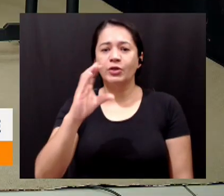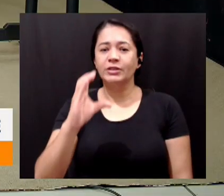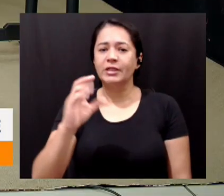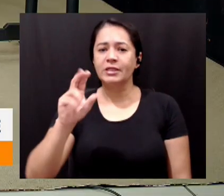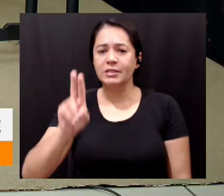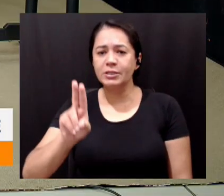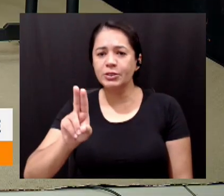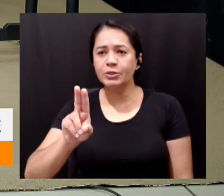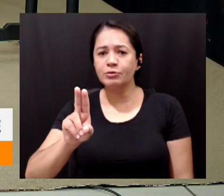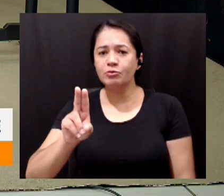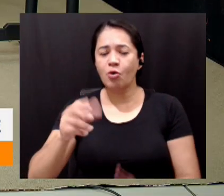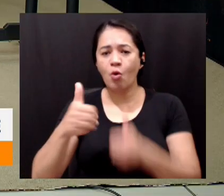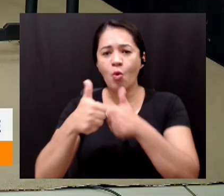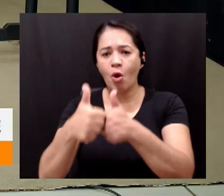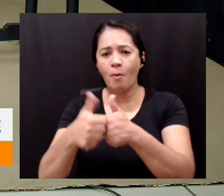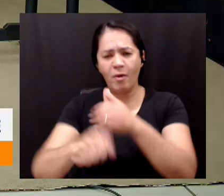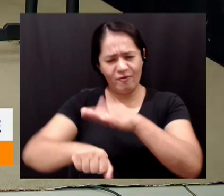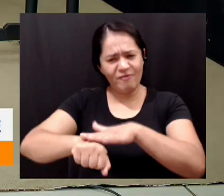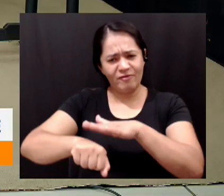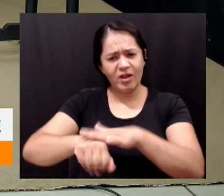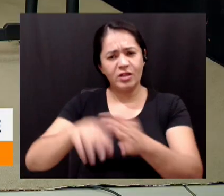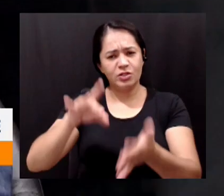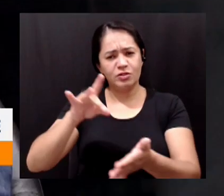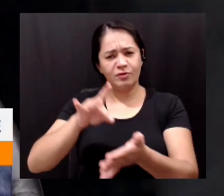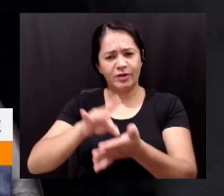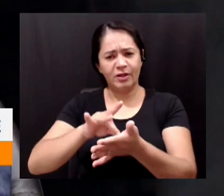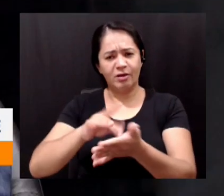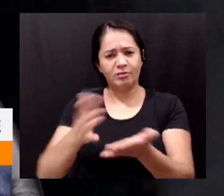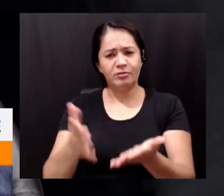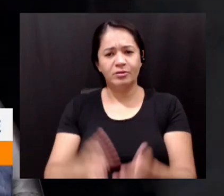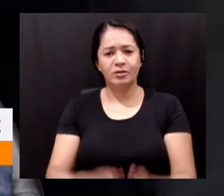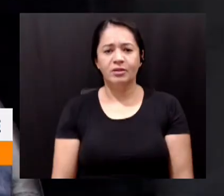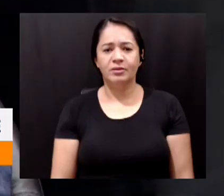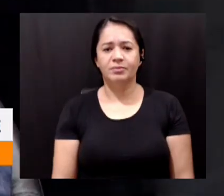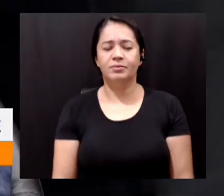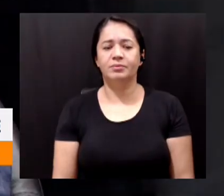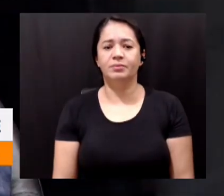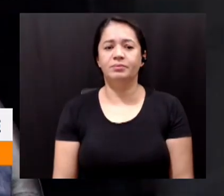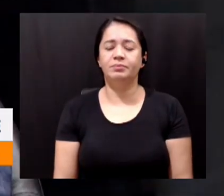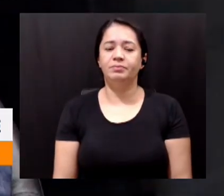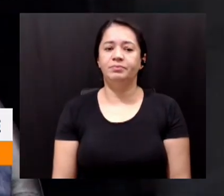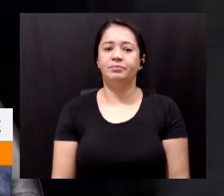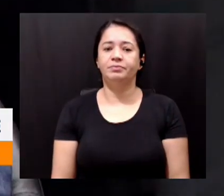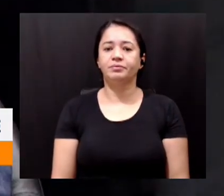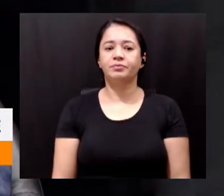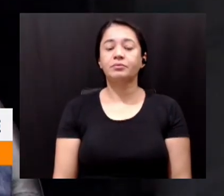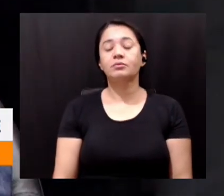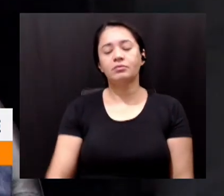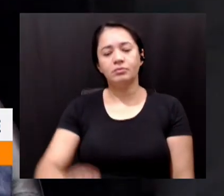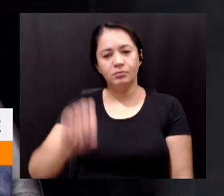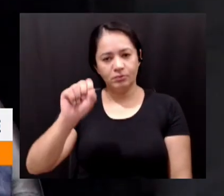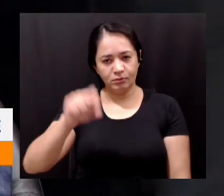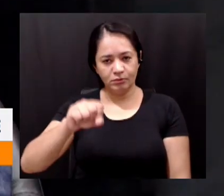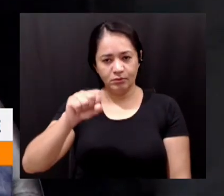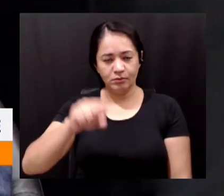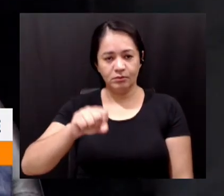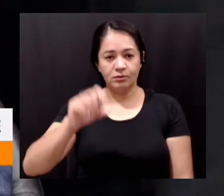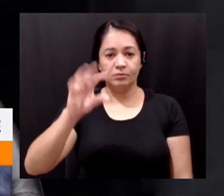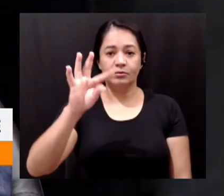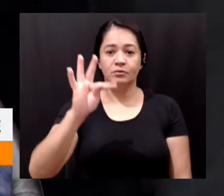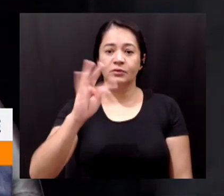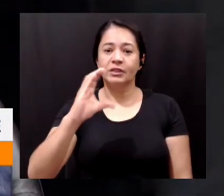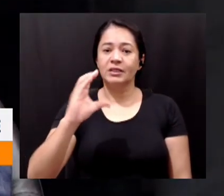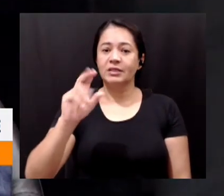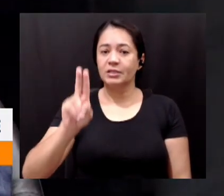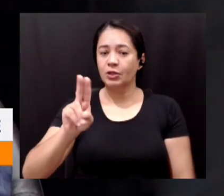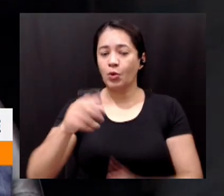sido feito, doutor Carlos. Bom dia, Rúbia. Bom dia. O TCU tem acompanhado, né? Mas nós temos que voltar